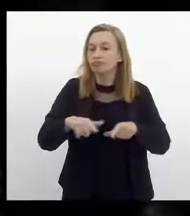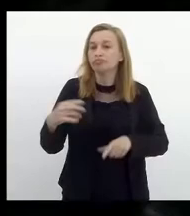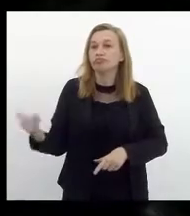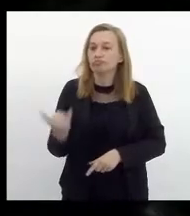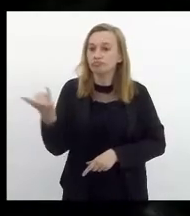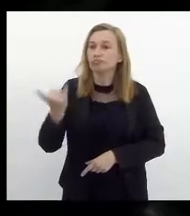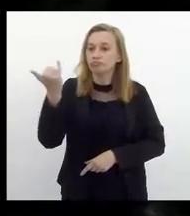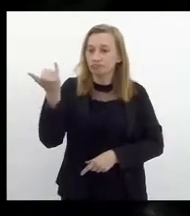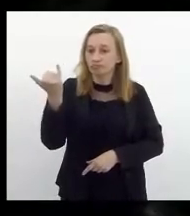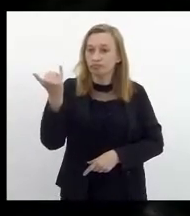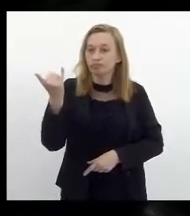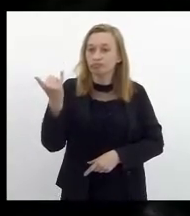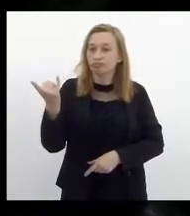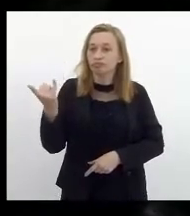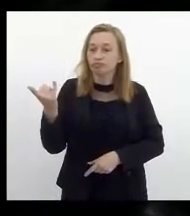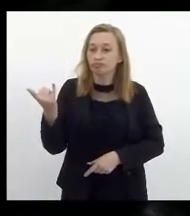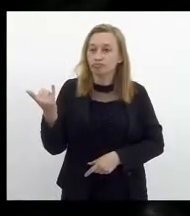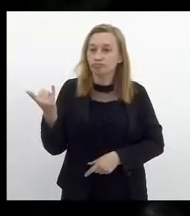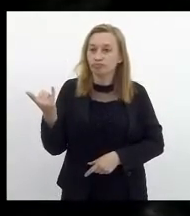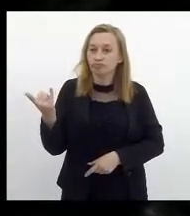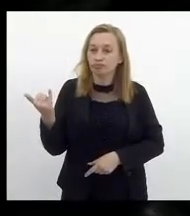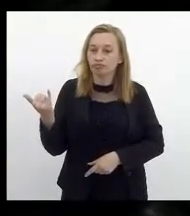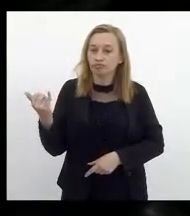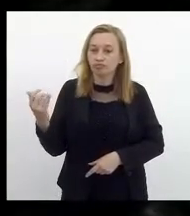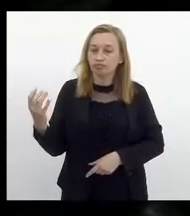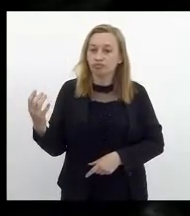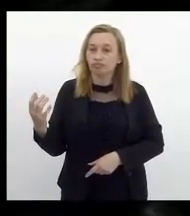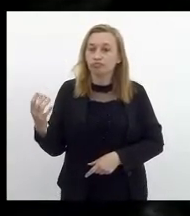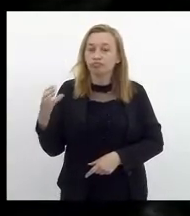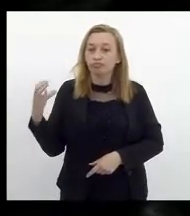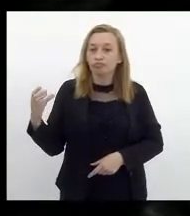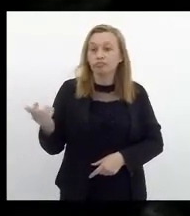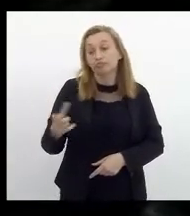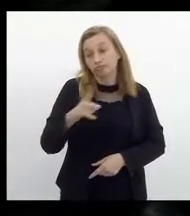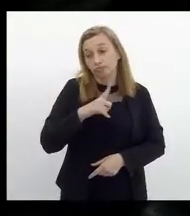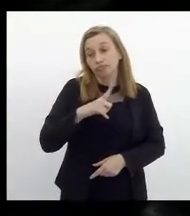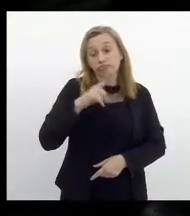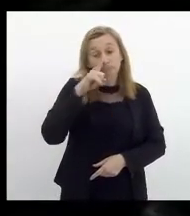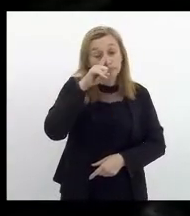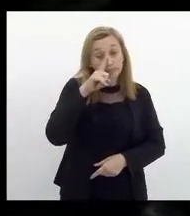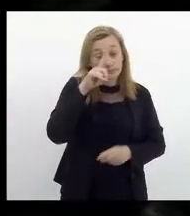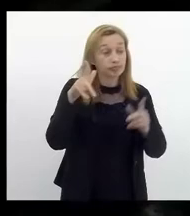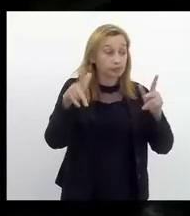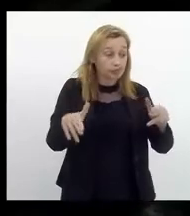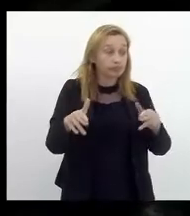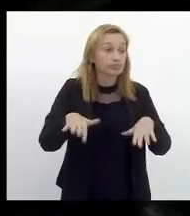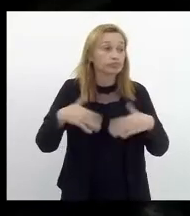importante e correm o mesmo risco. Assim posto, senhor